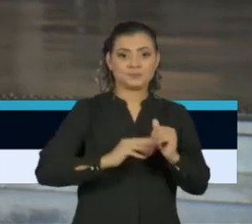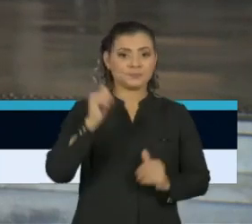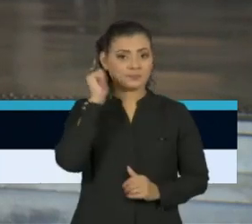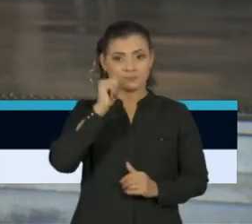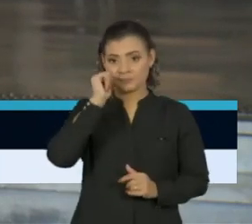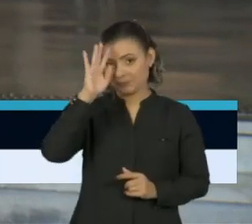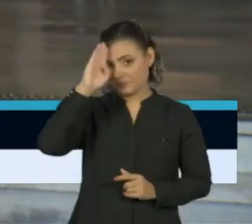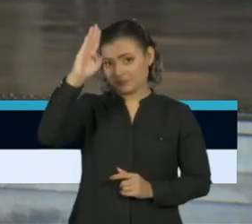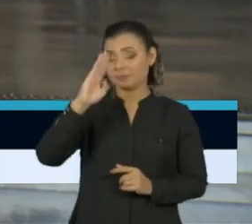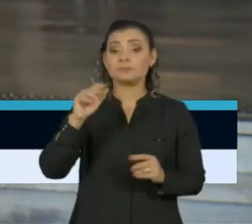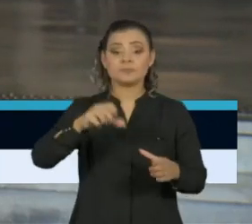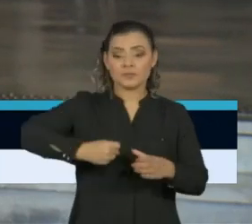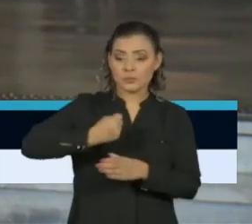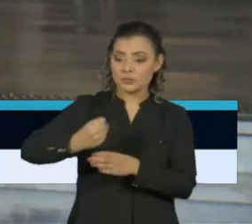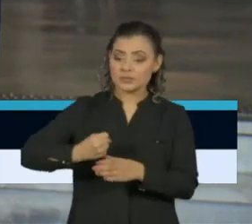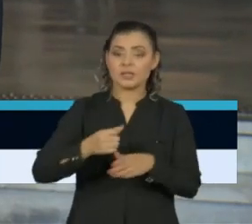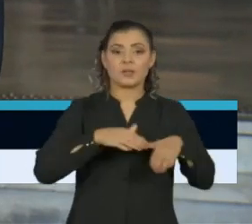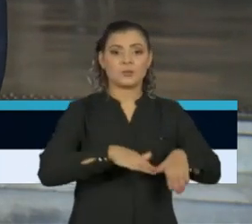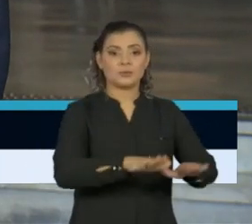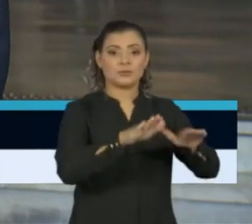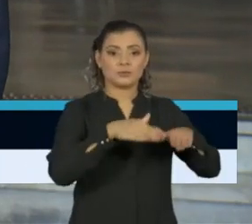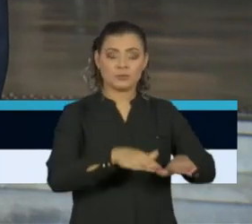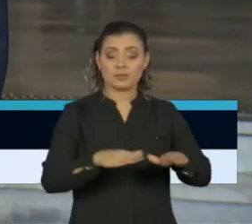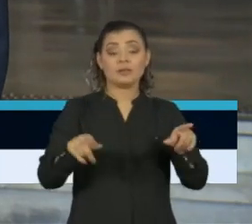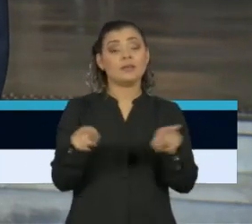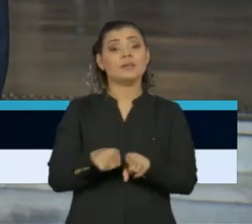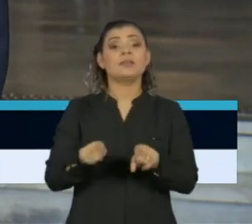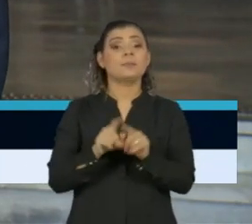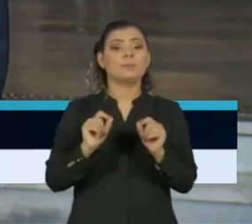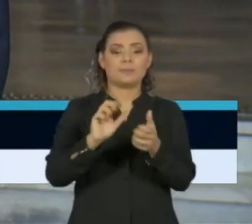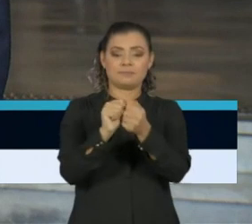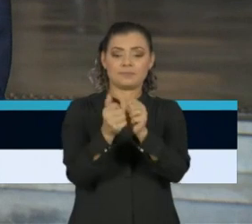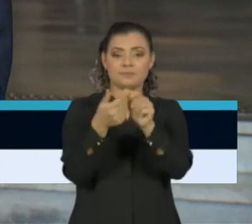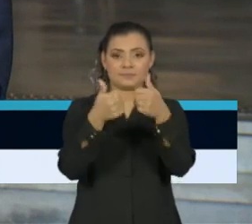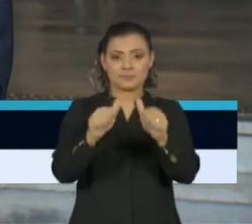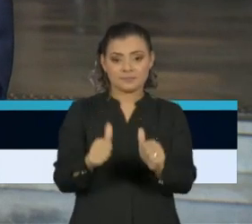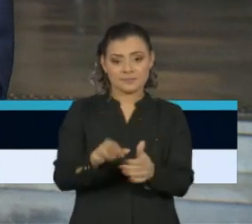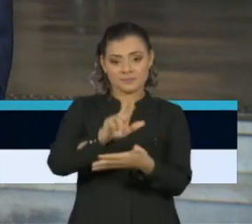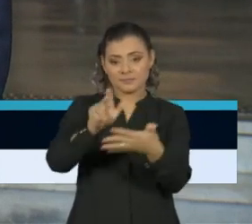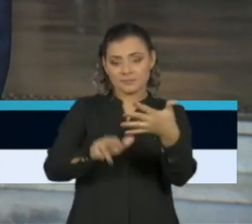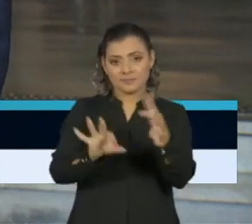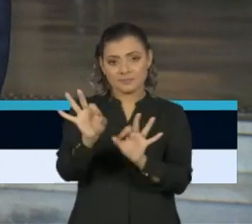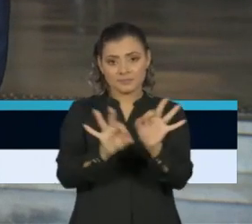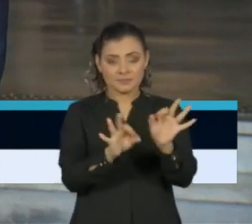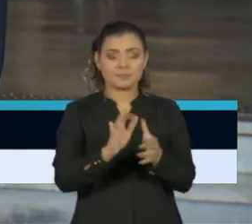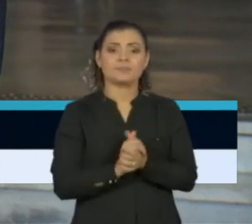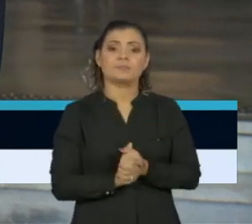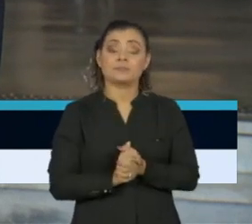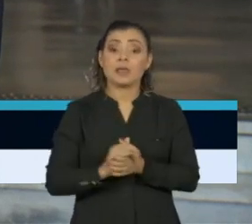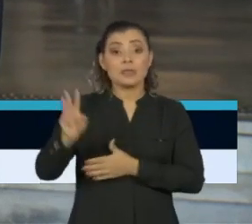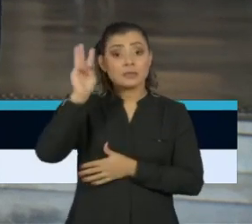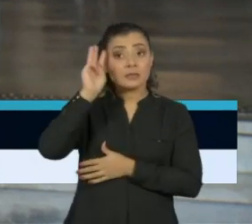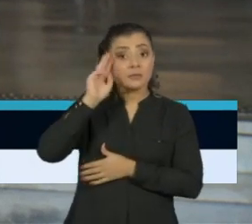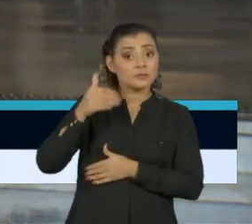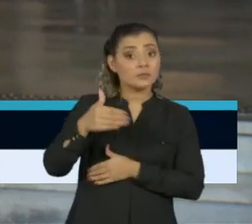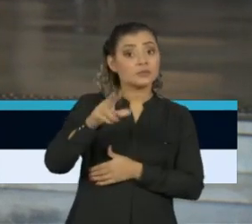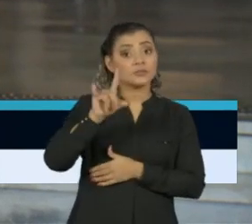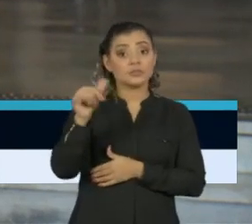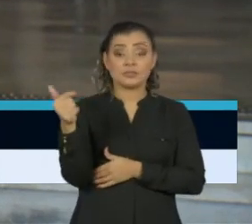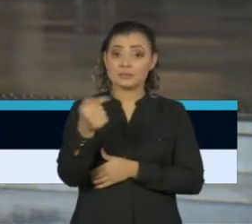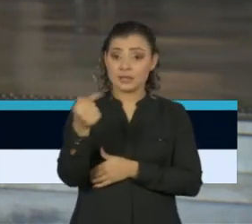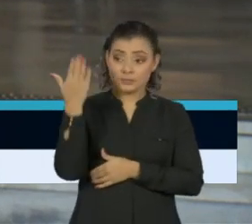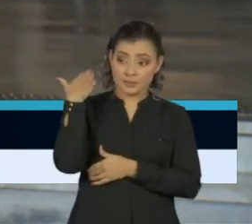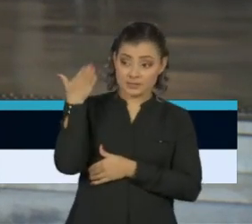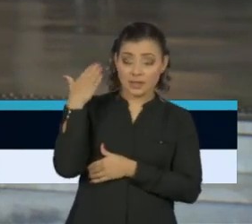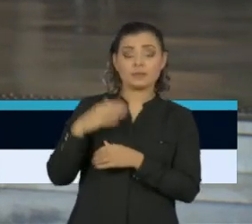mulheres, cozinheiras, costureiras e também artesãos. Na terça-feira, dia 7, nós lançamos o